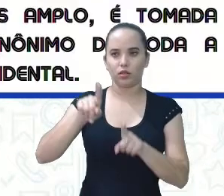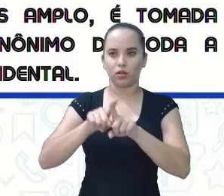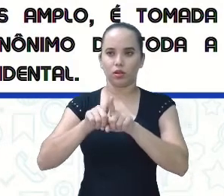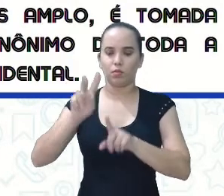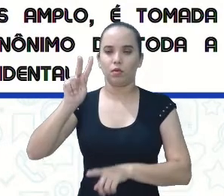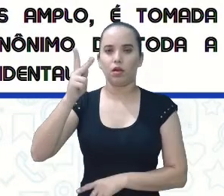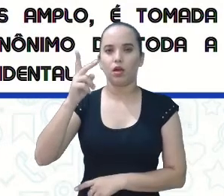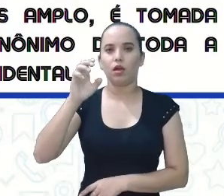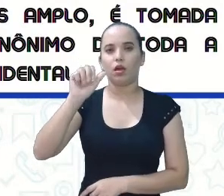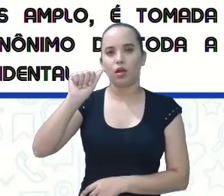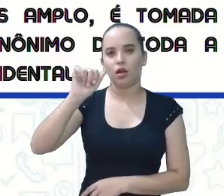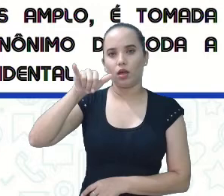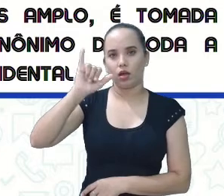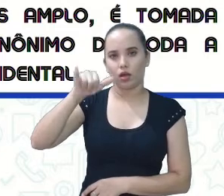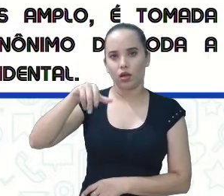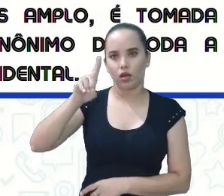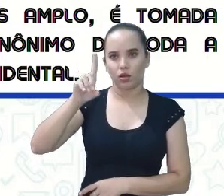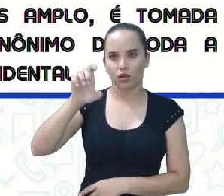tá?